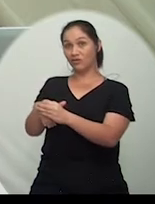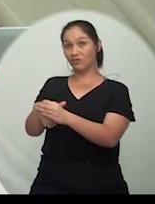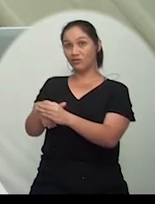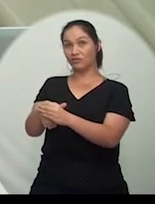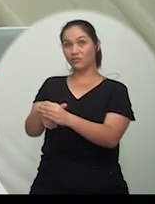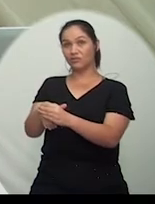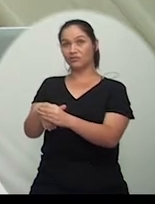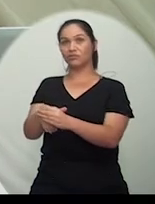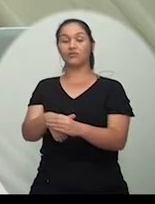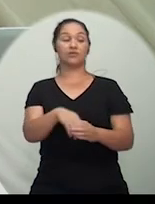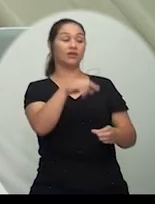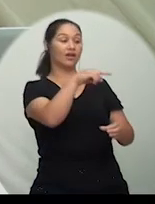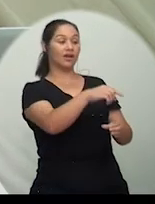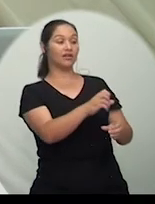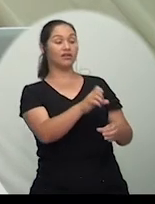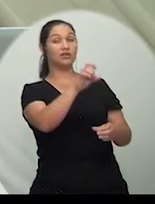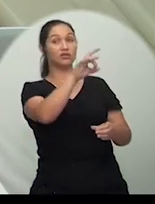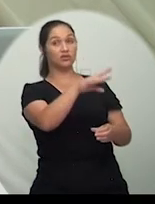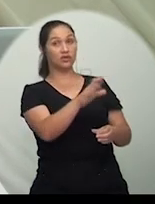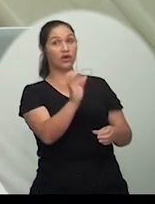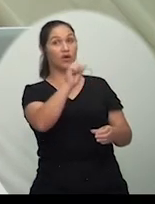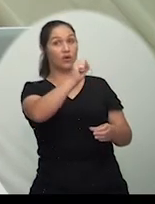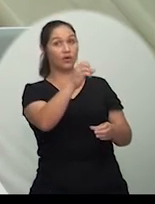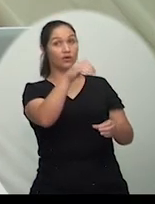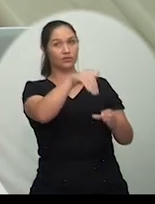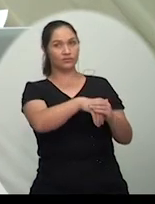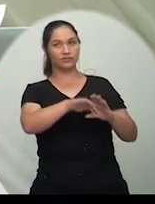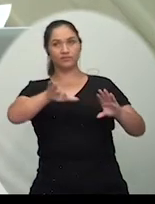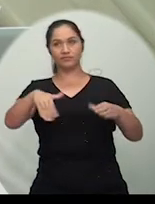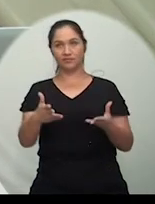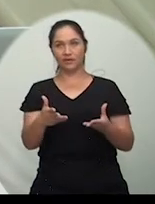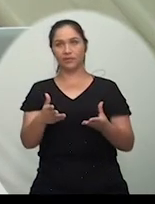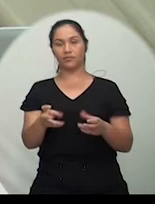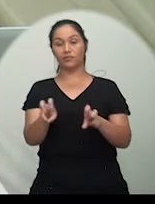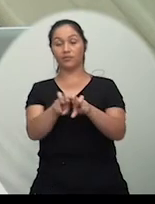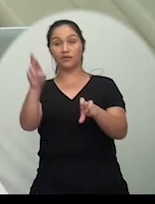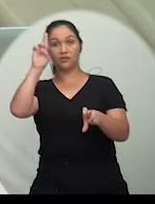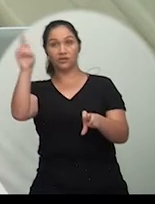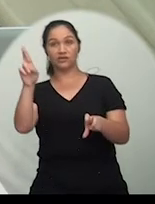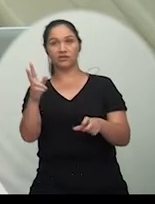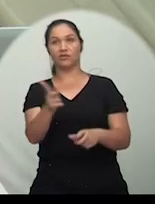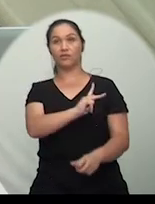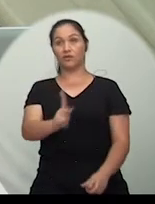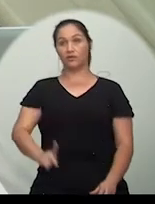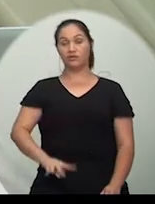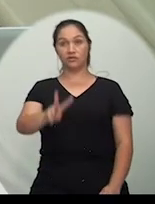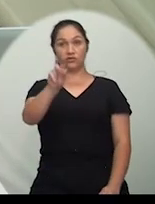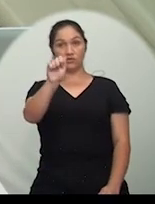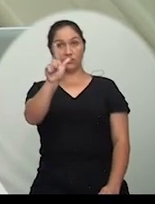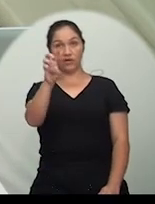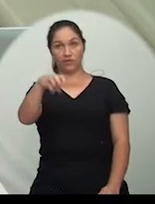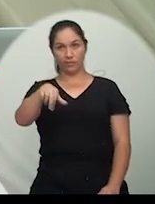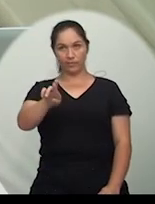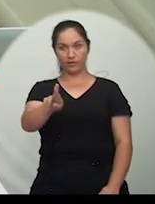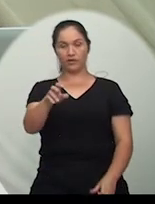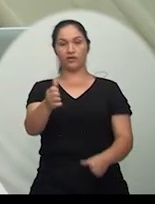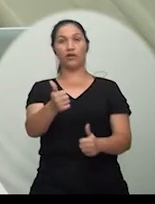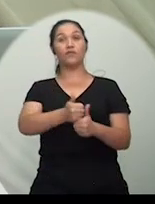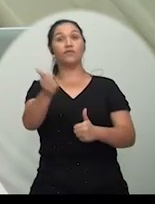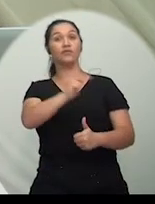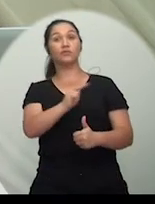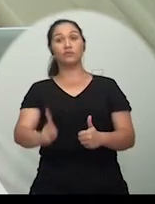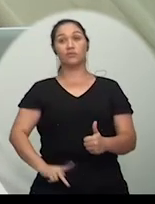1. Presidente, Valmir D'Agostinho. Vice-presidente, Jair Augusto